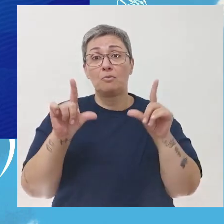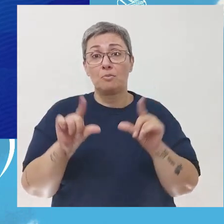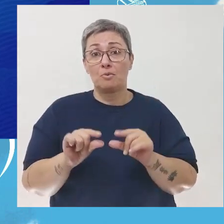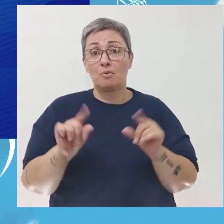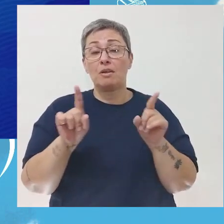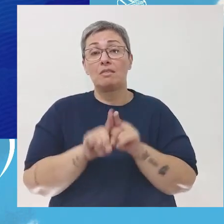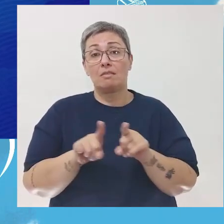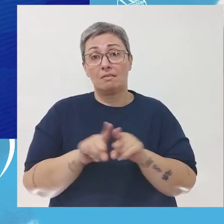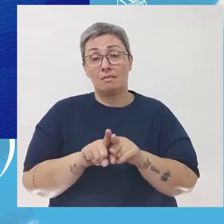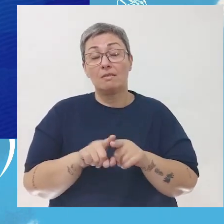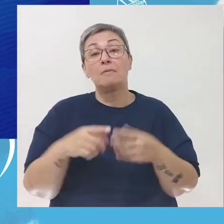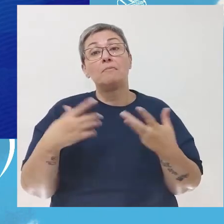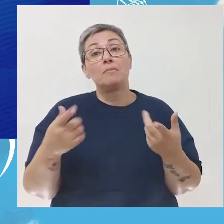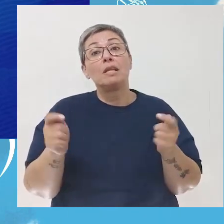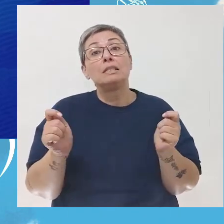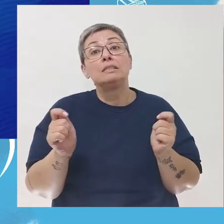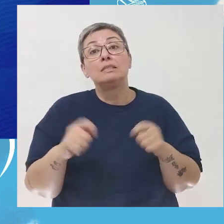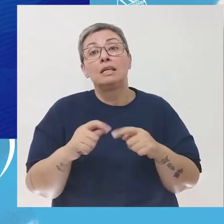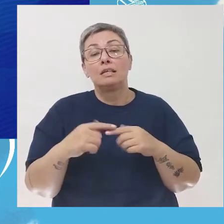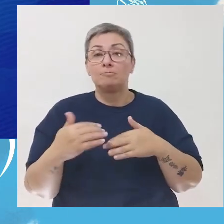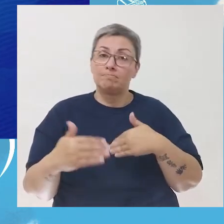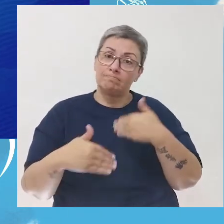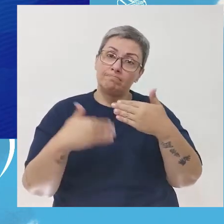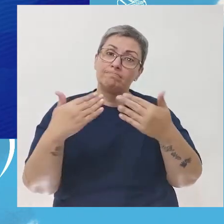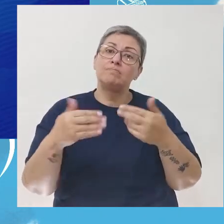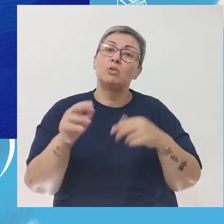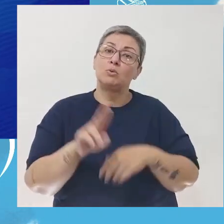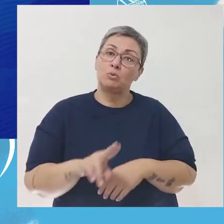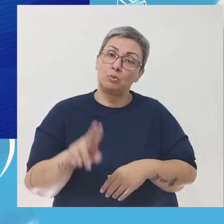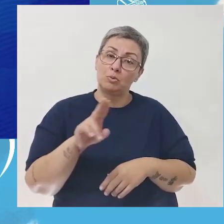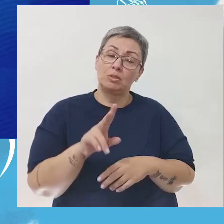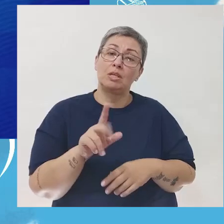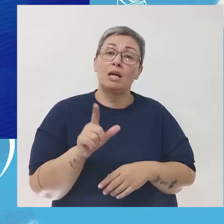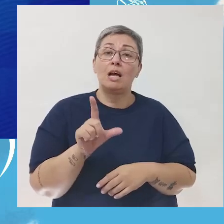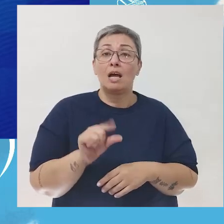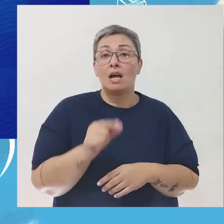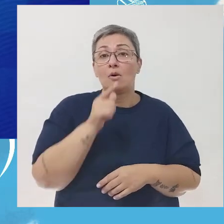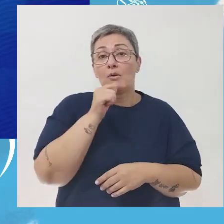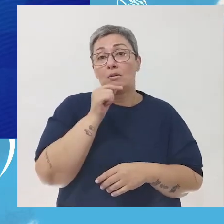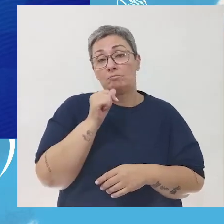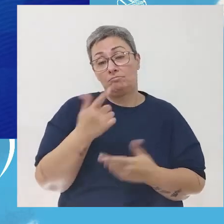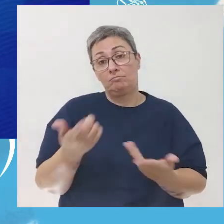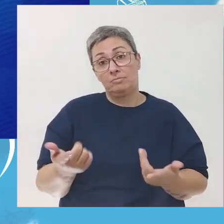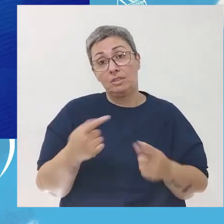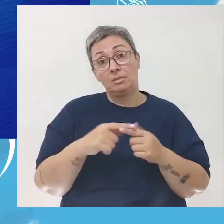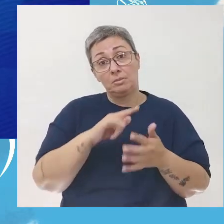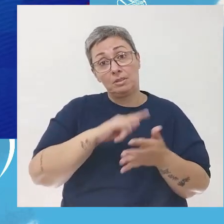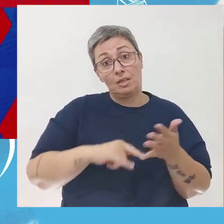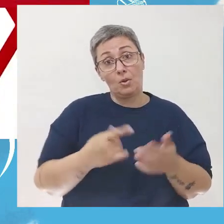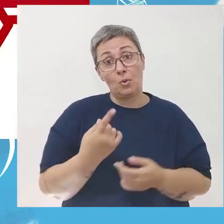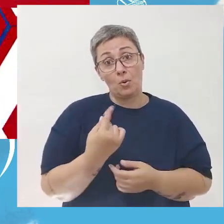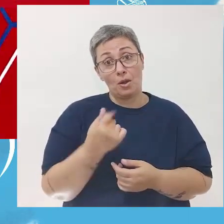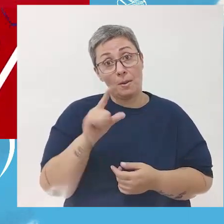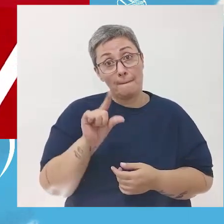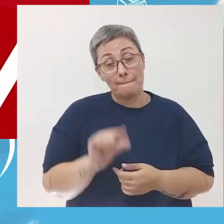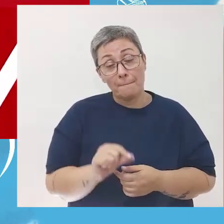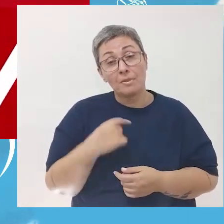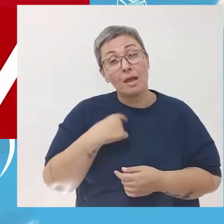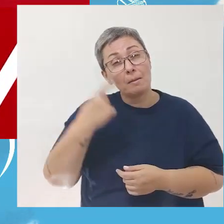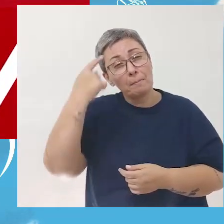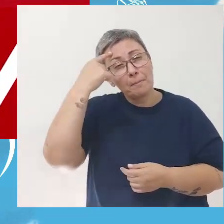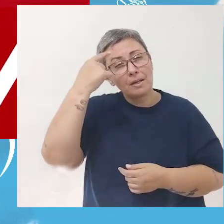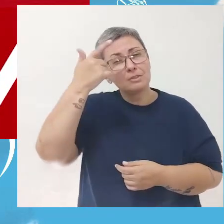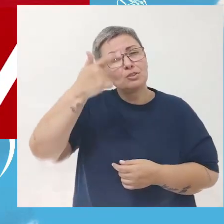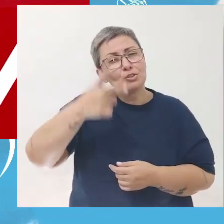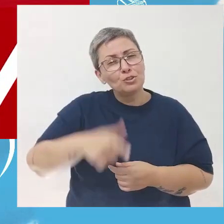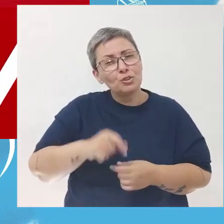e muito. É possível produzir a mesma coisa utilizando menos água e economizando na conta. Então,